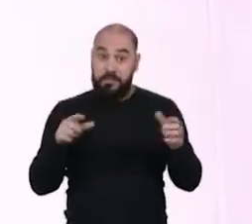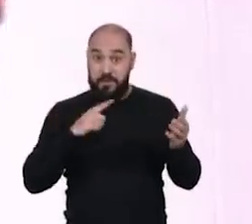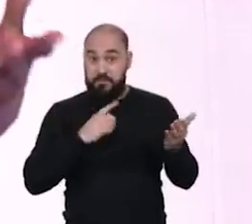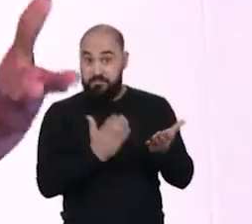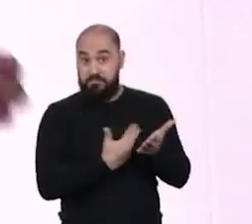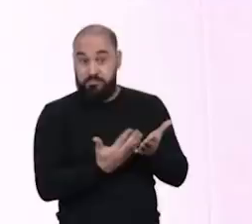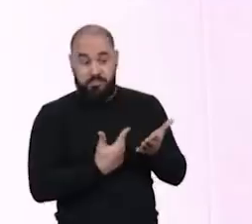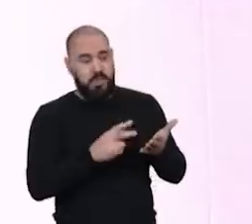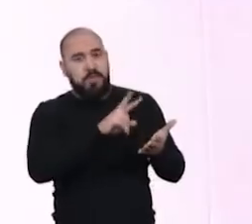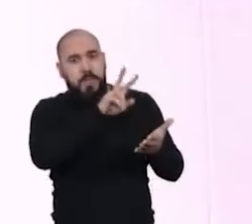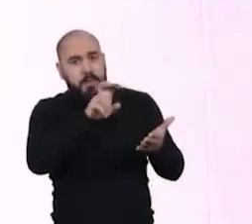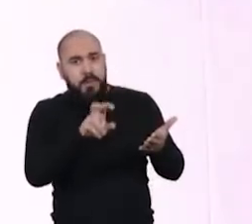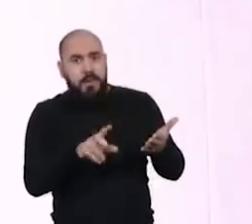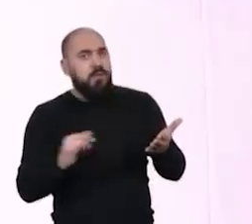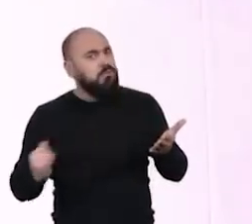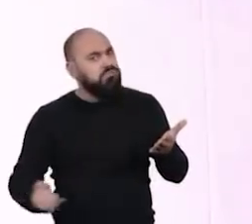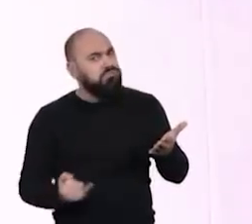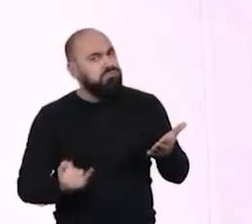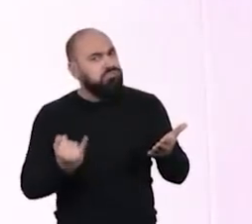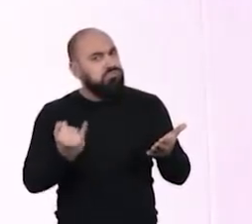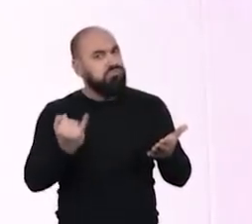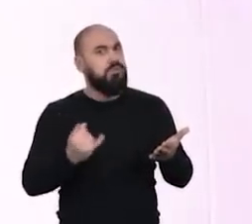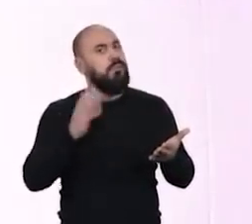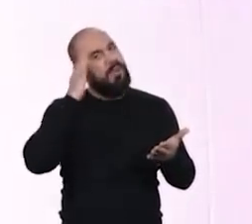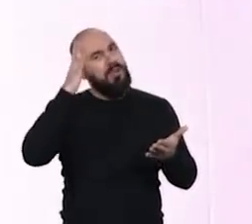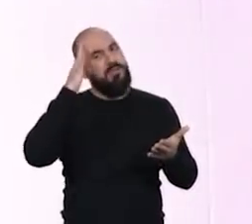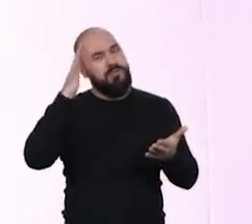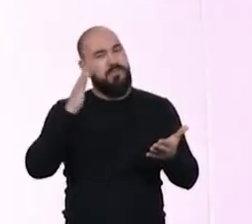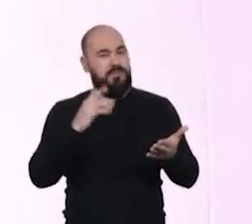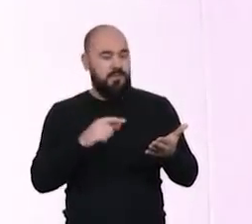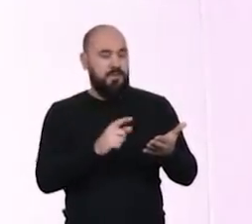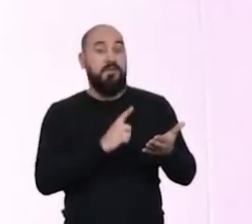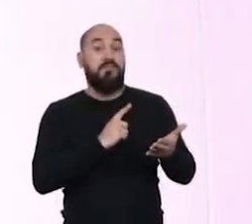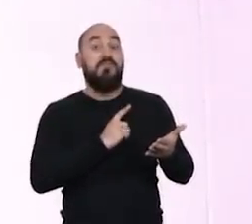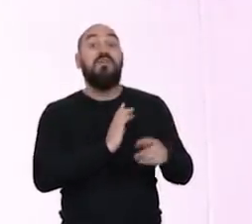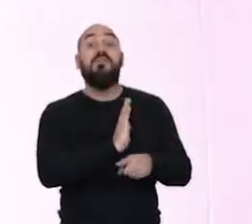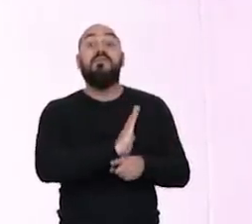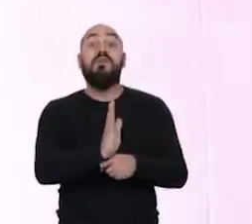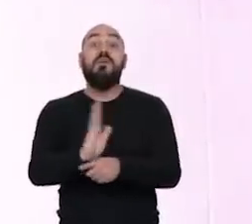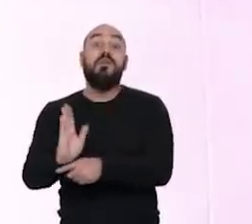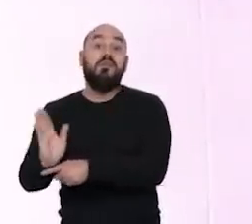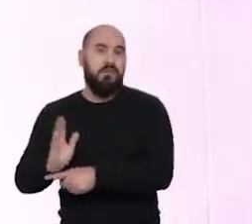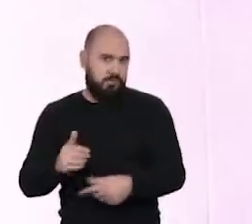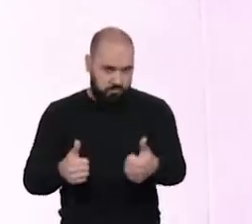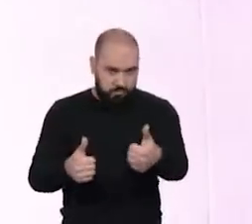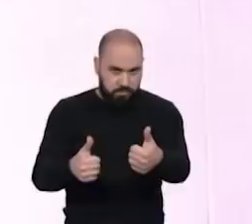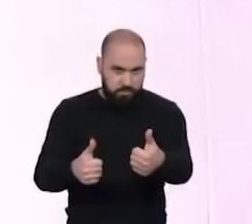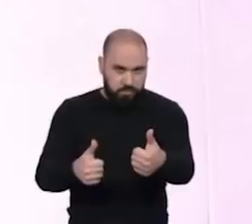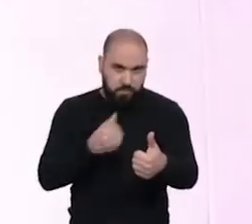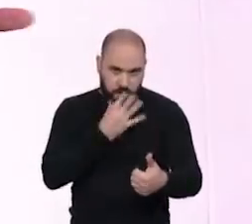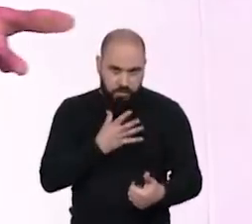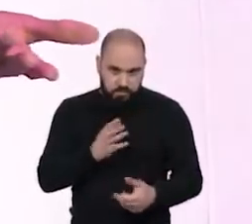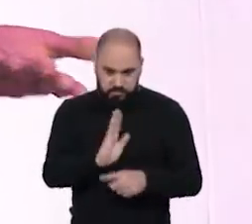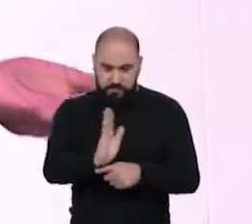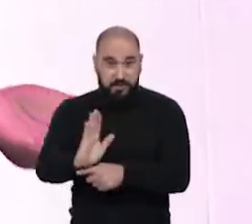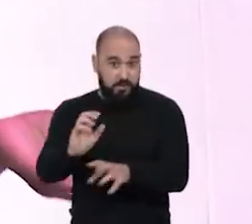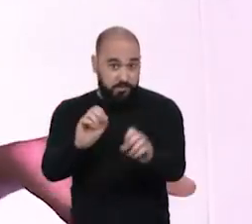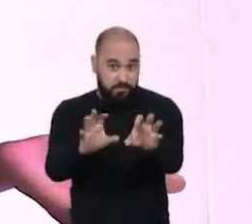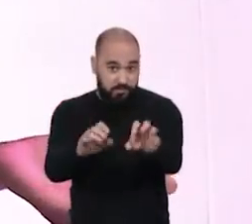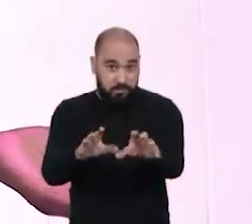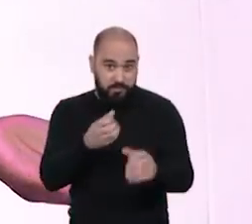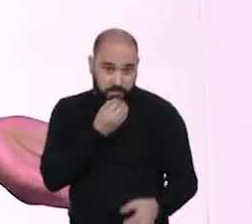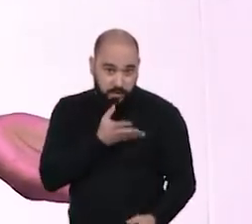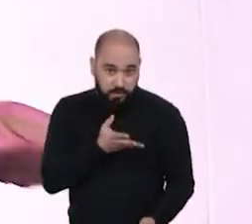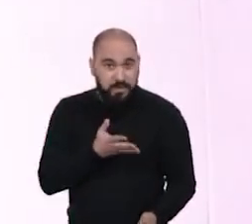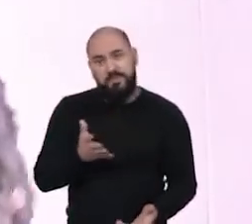abordados sobre saúde mental. Imagine se você tivesse a doutora Rosana em vídeo aulas. Seria excelente ou não? Ótimo? Então é isso,